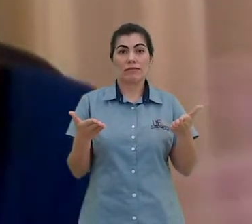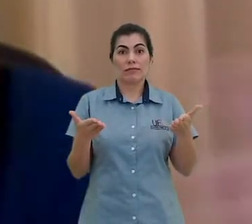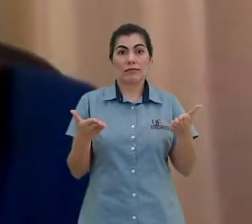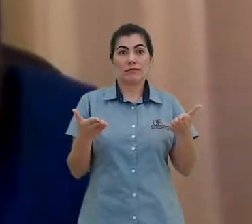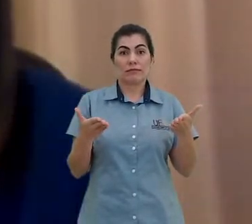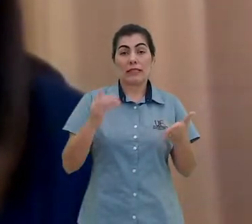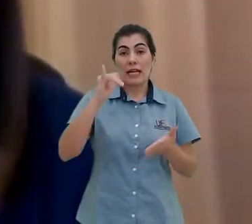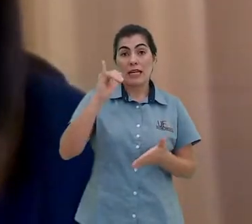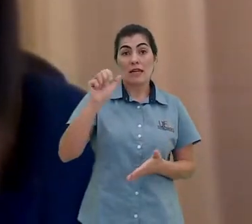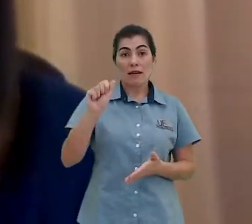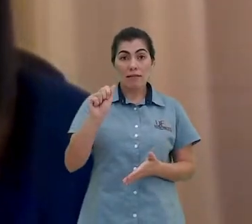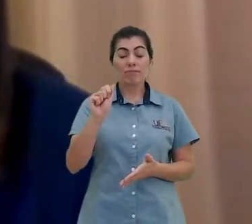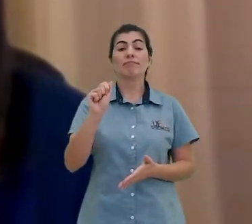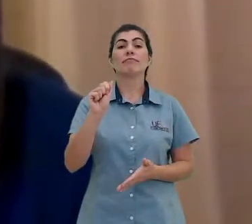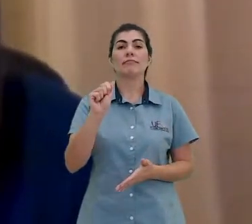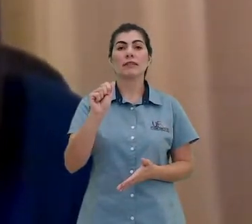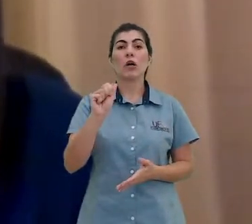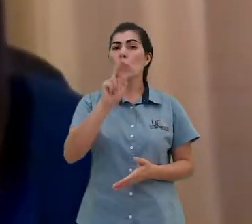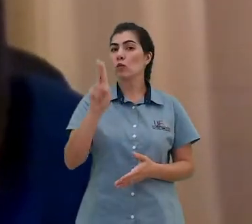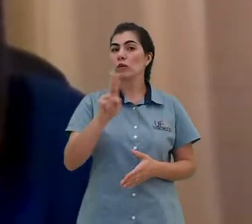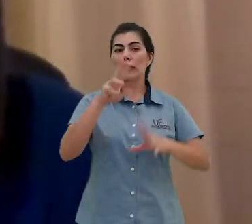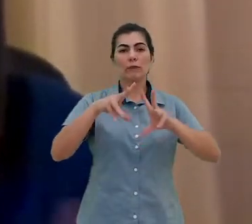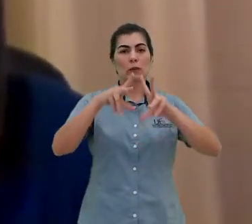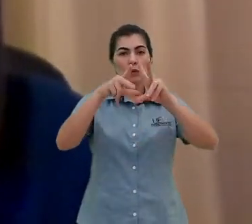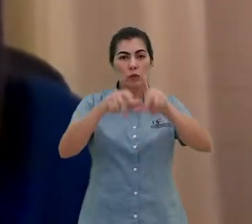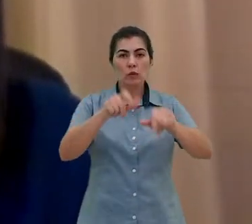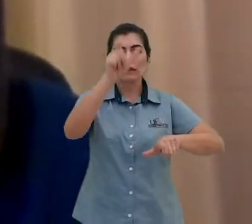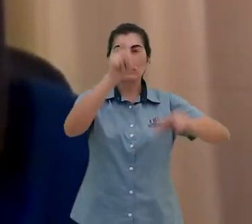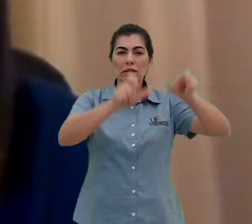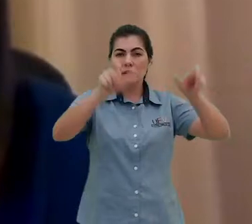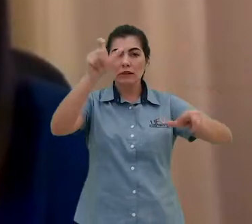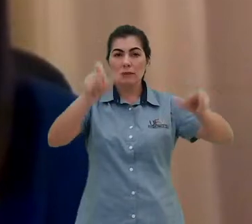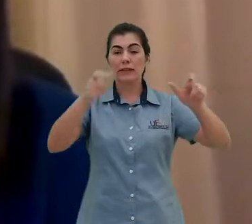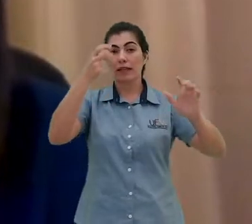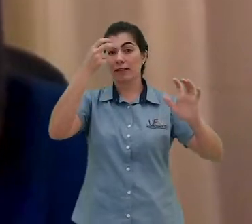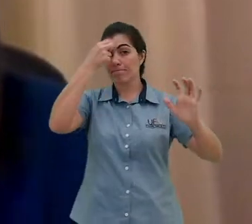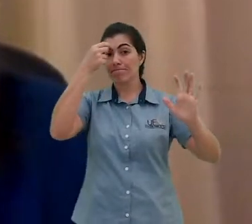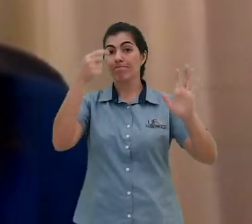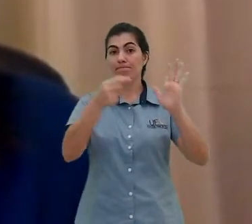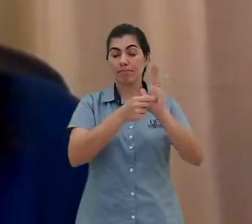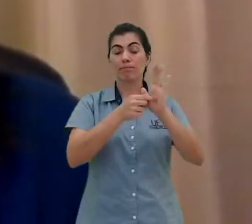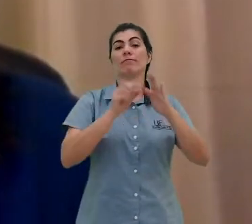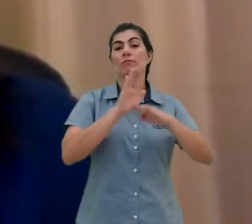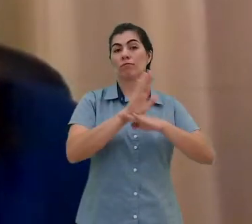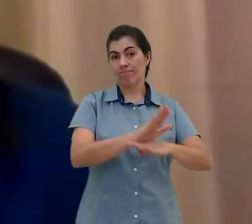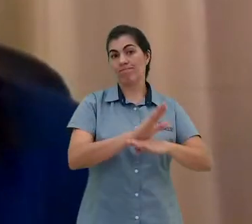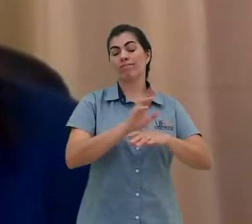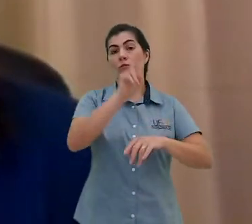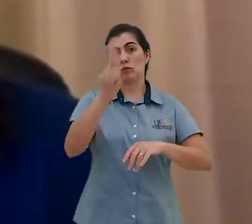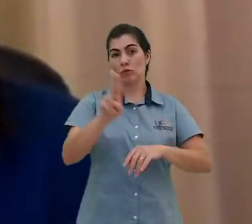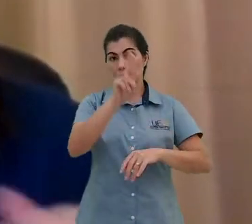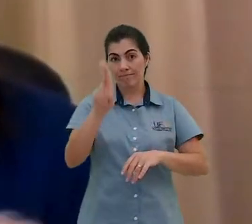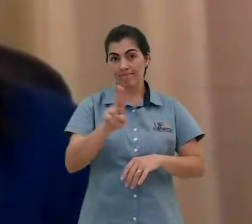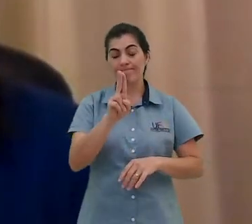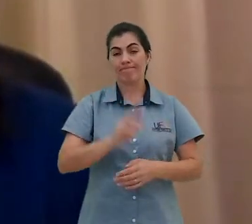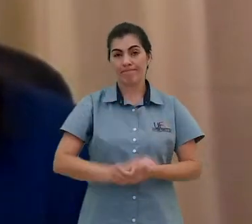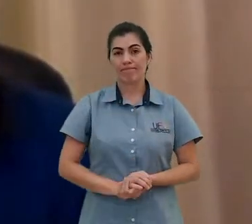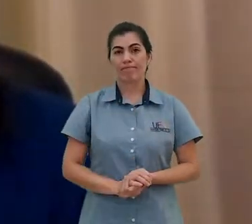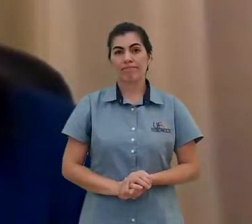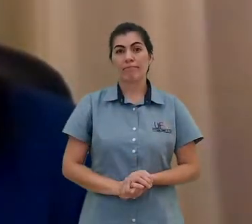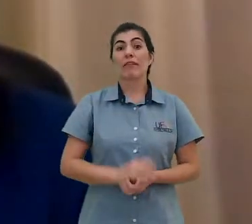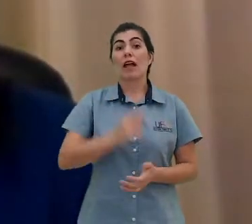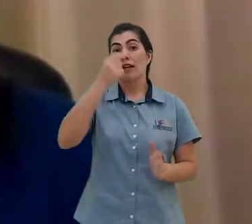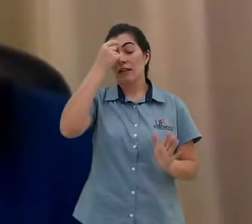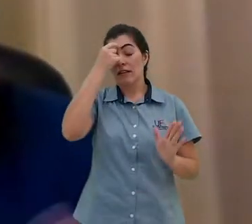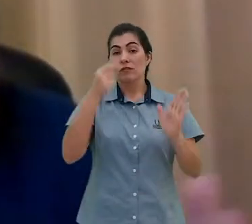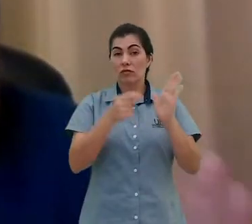ser usada por todos, né? Com esses assistentes virtuais, eu diria, tá? É claro que a IA também pode